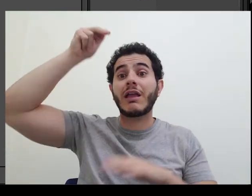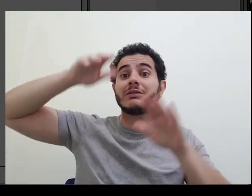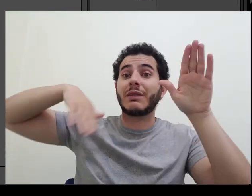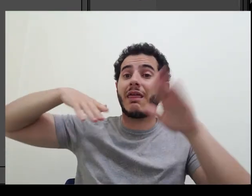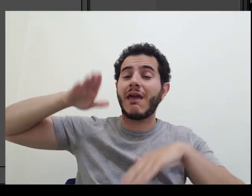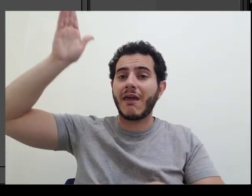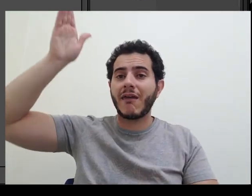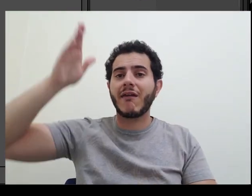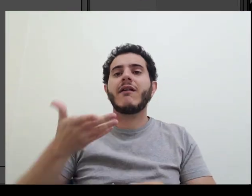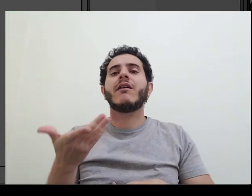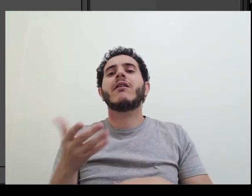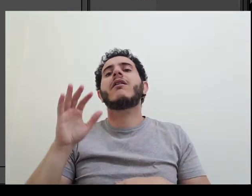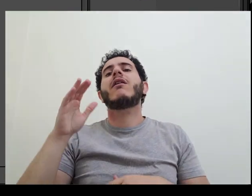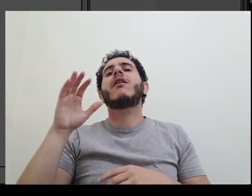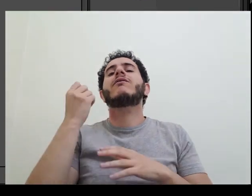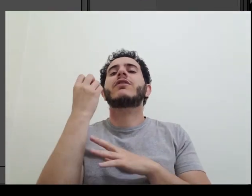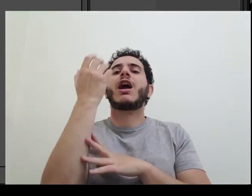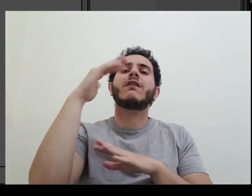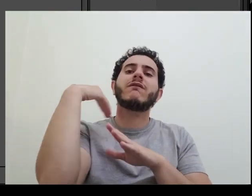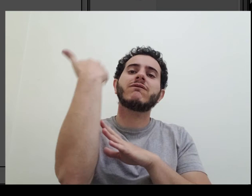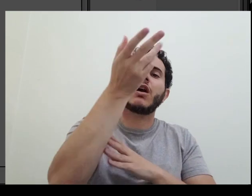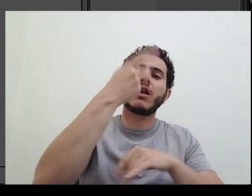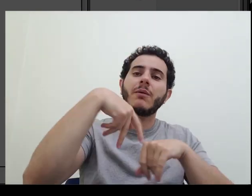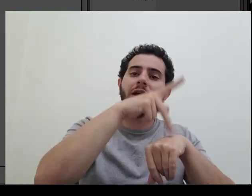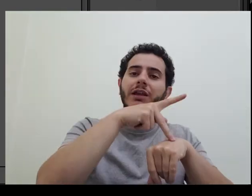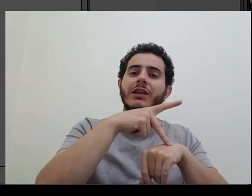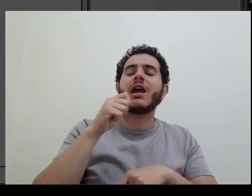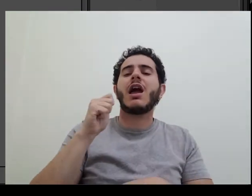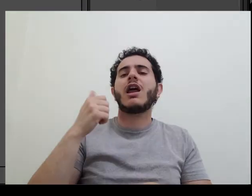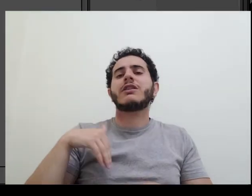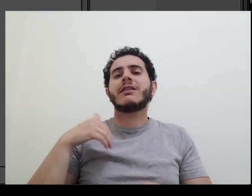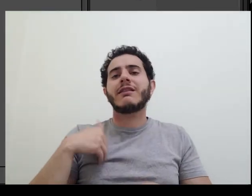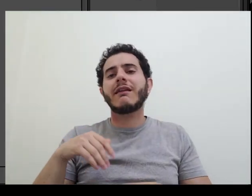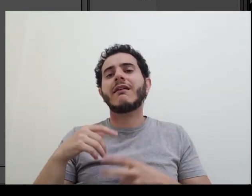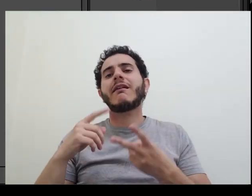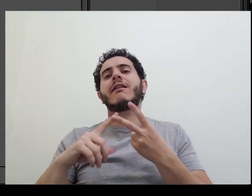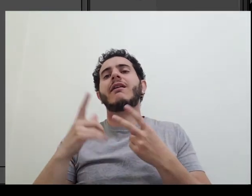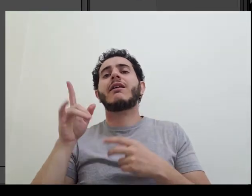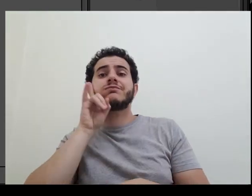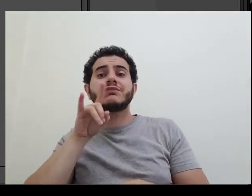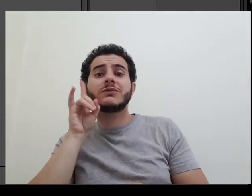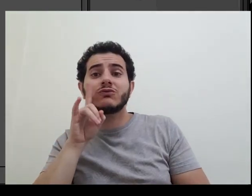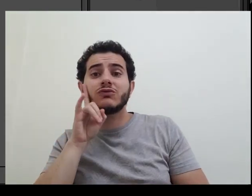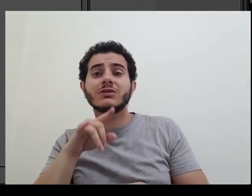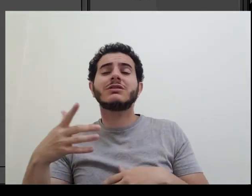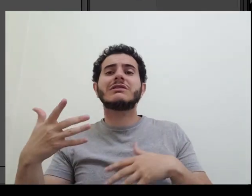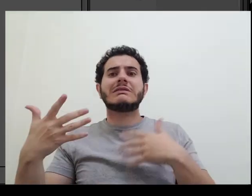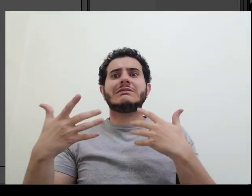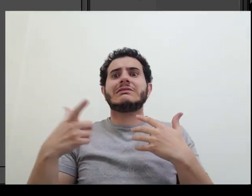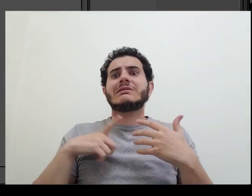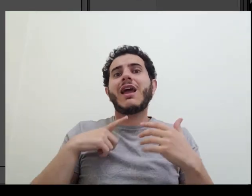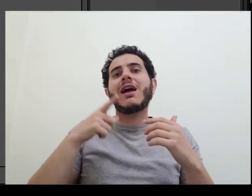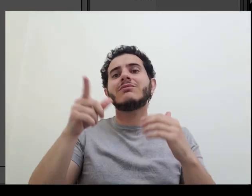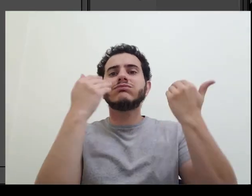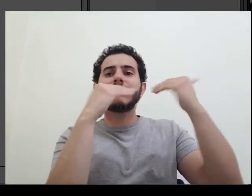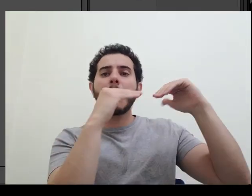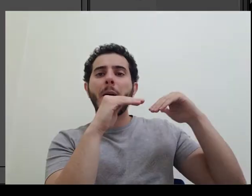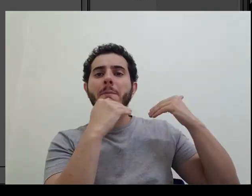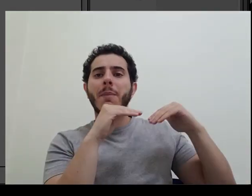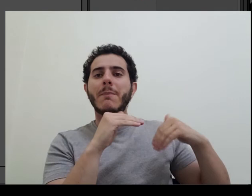viagem para o exterior, para a Argentina, para os Estados Unidos. Você vai criando uma pastinha, uma coleção para cada